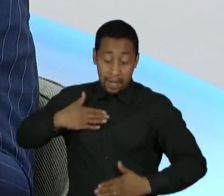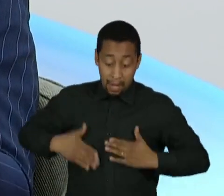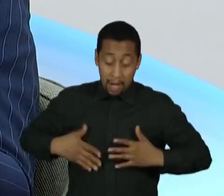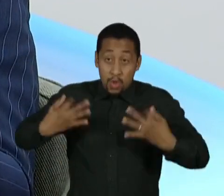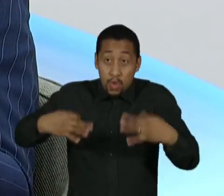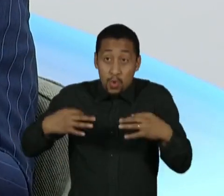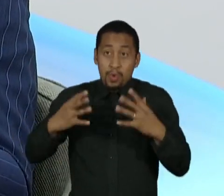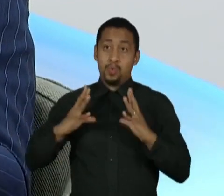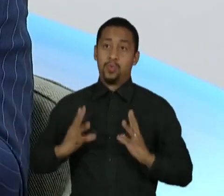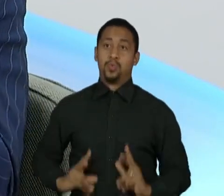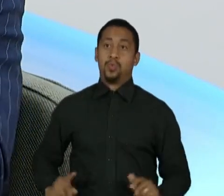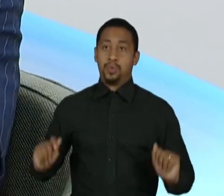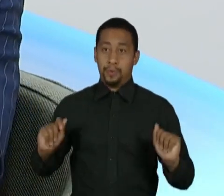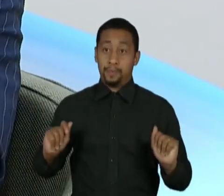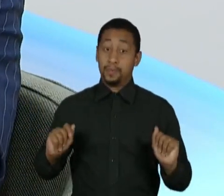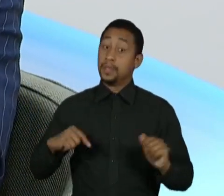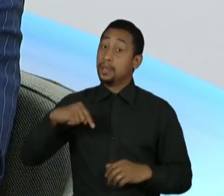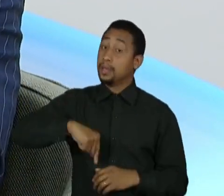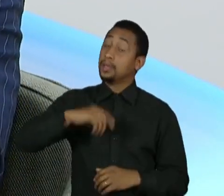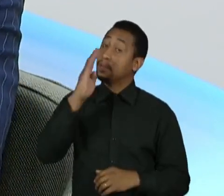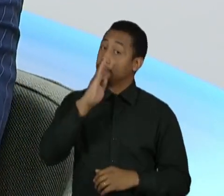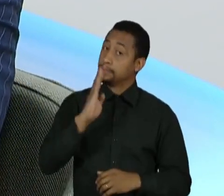pessoas com câncer assim